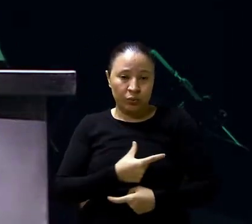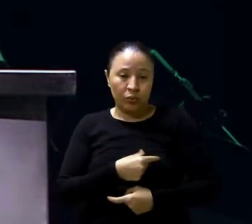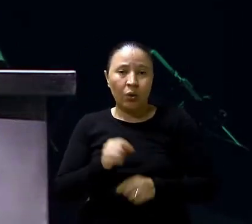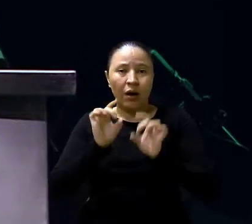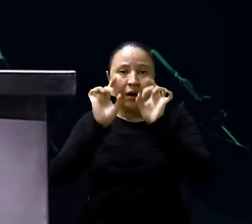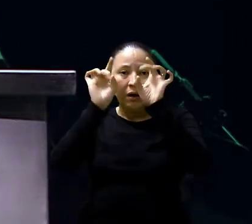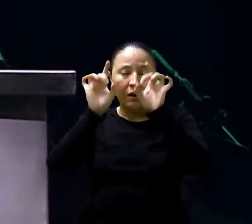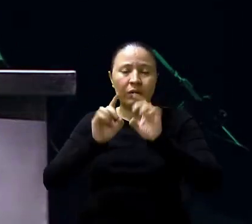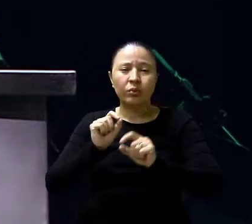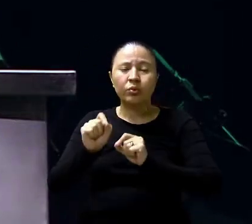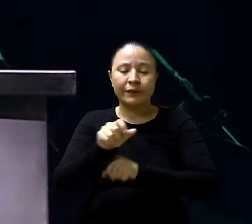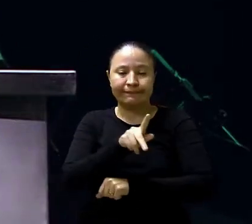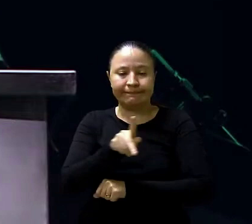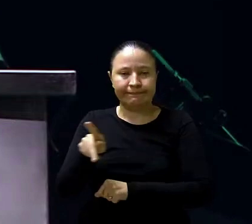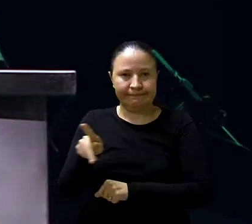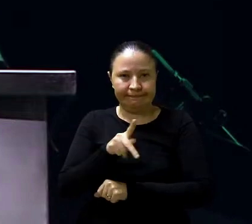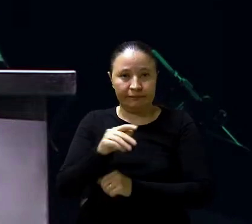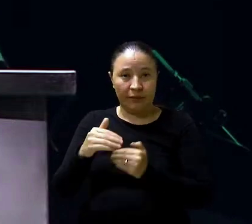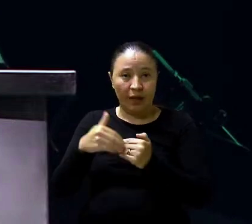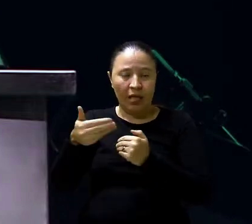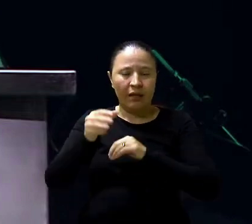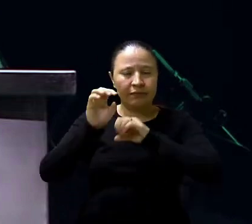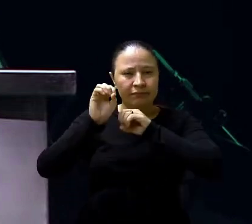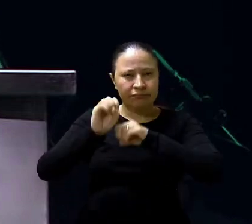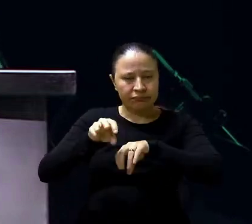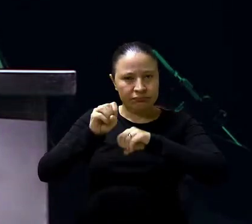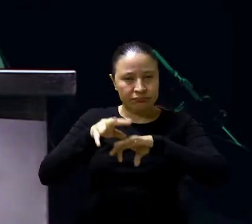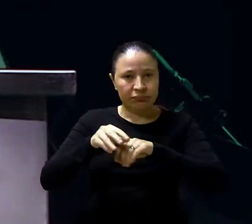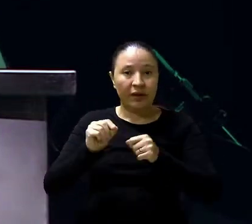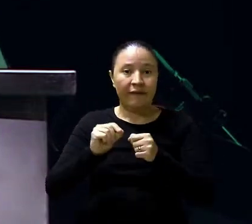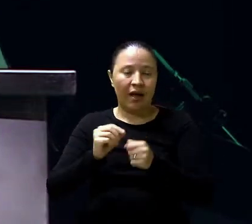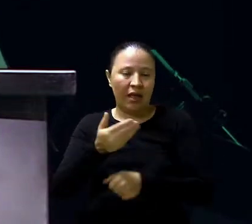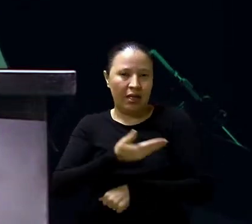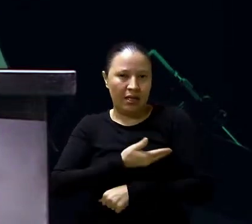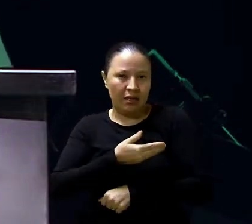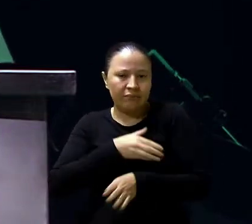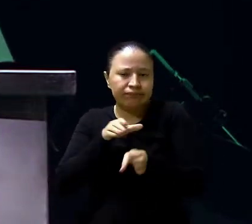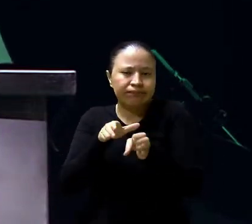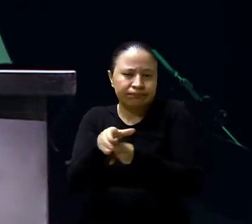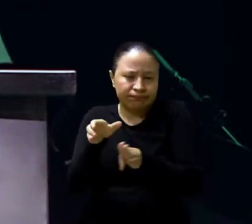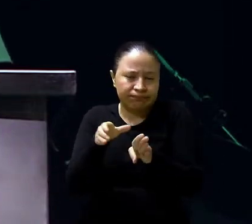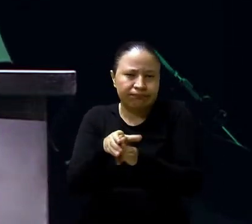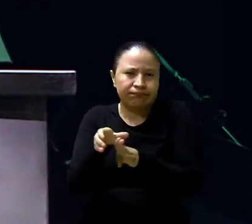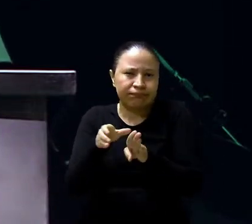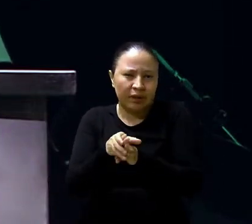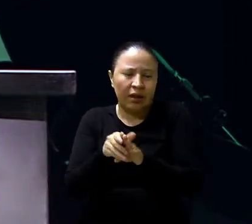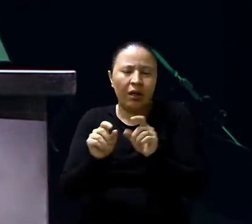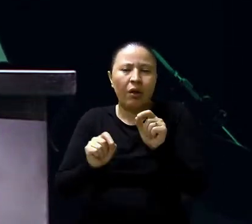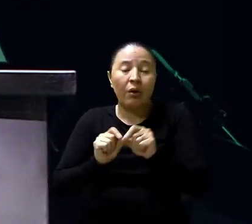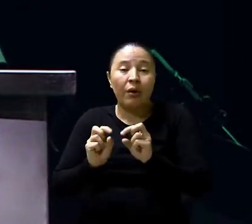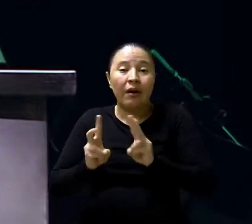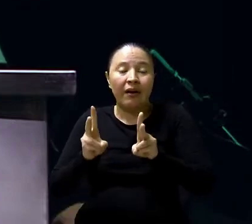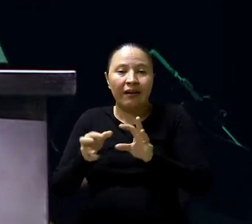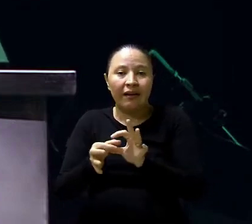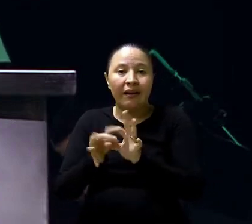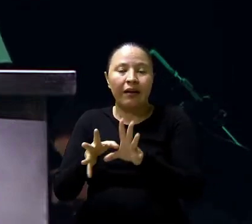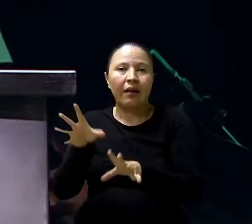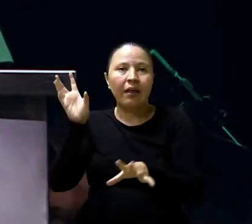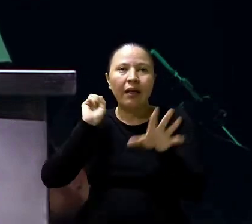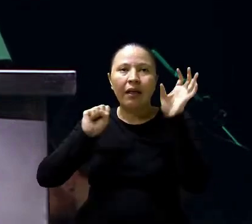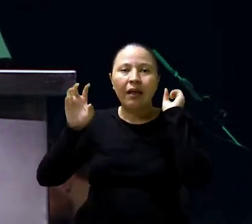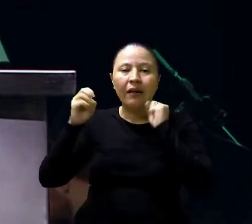especial, aqueles professores que, além do ensino, fizeram-se amigos, conselheiros, aqueles que estavam sempre dispostos a ouvir